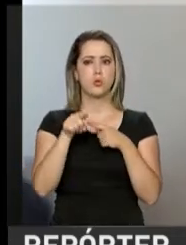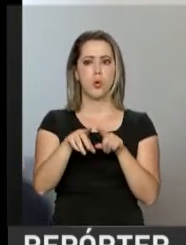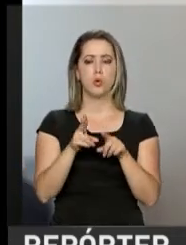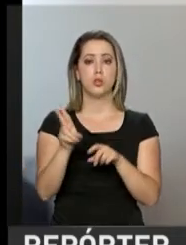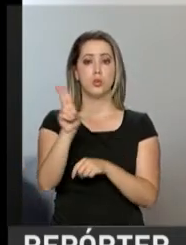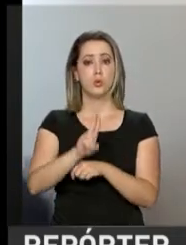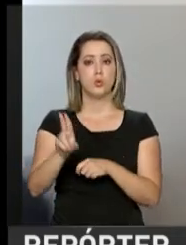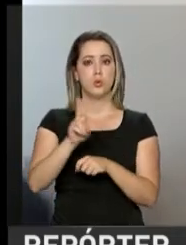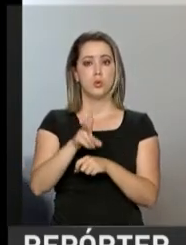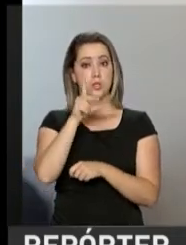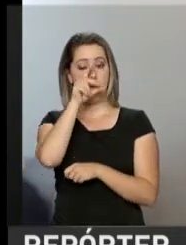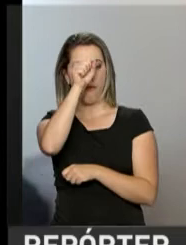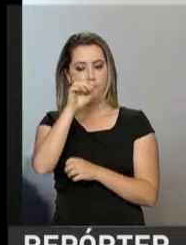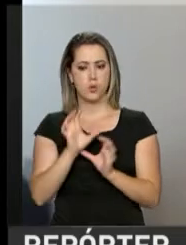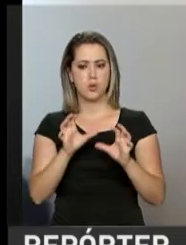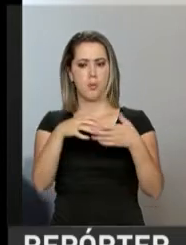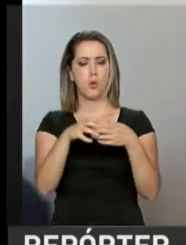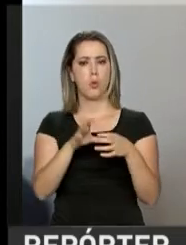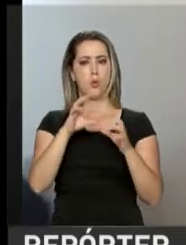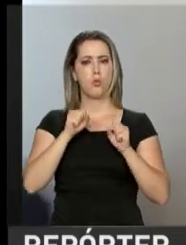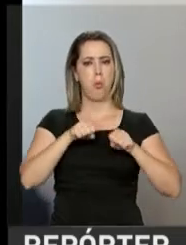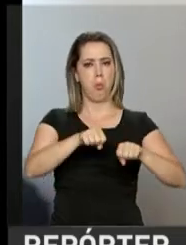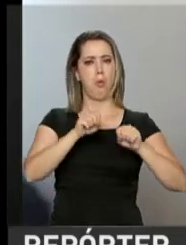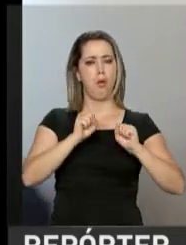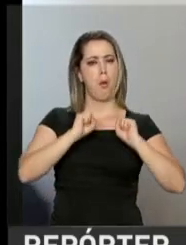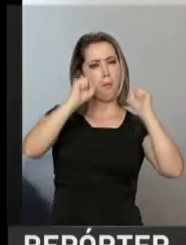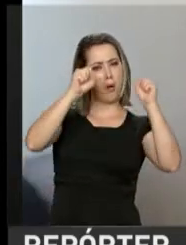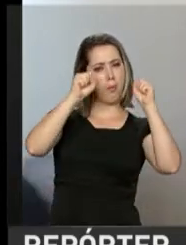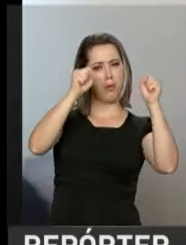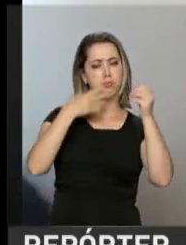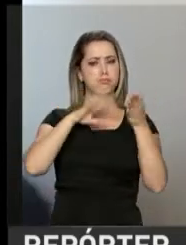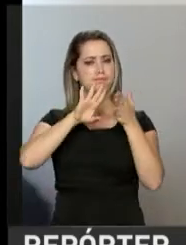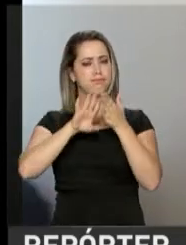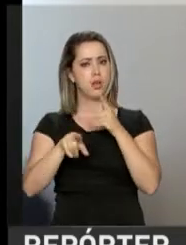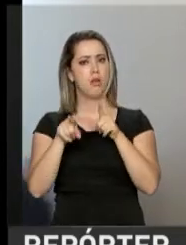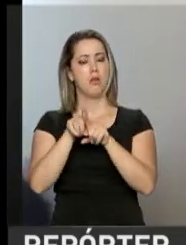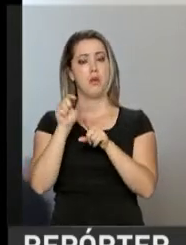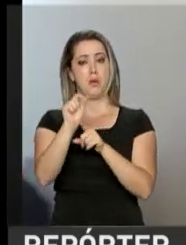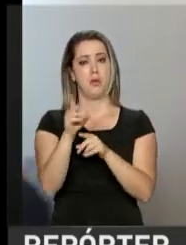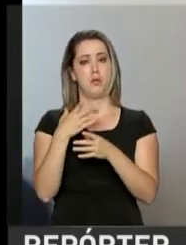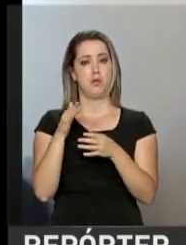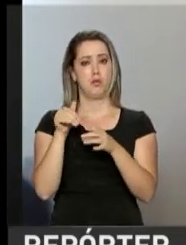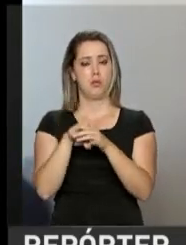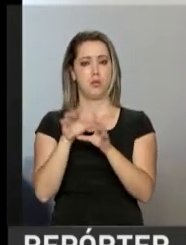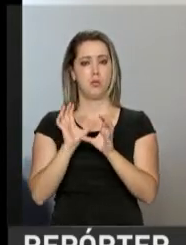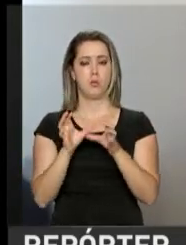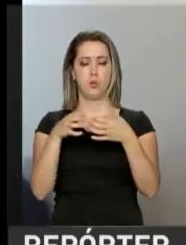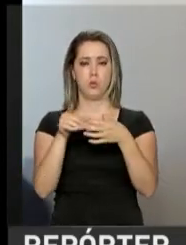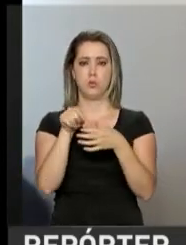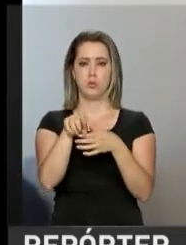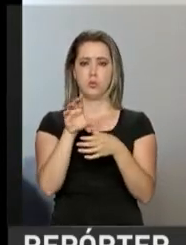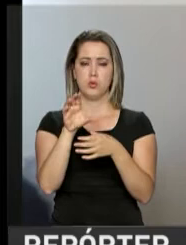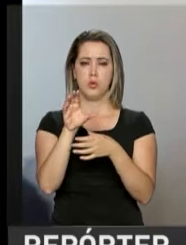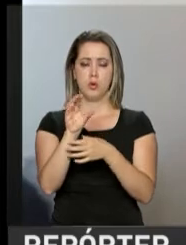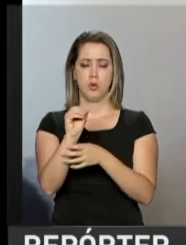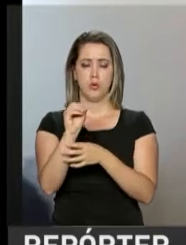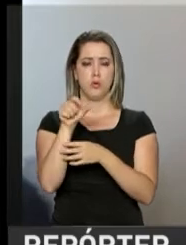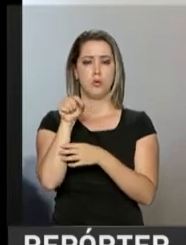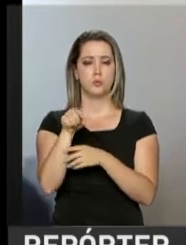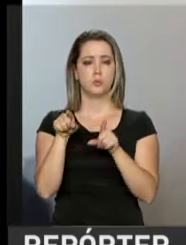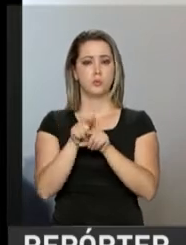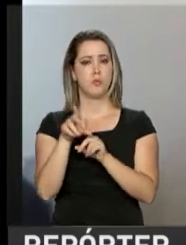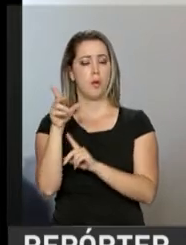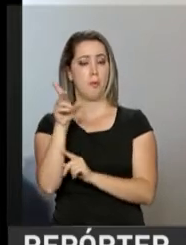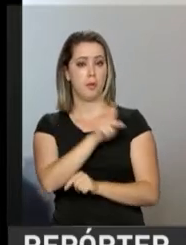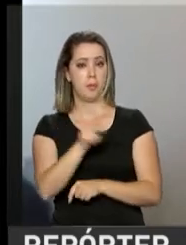venezuelanas contra a população civil que protestava contra a convocação de uma Assembleia Nacional Constituinte pelo presidente